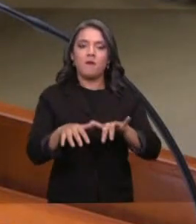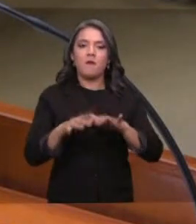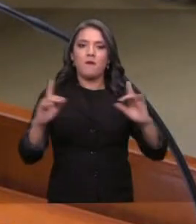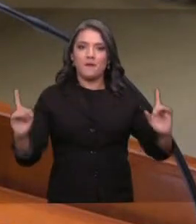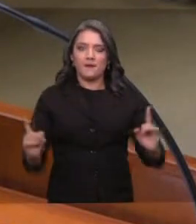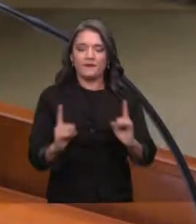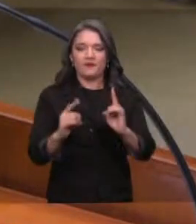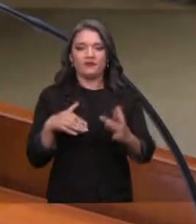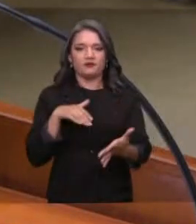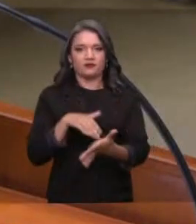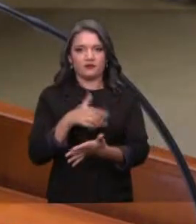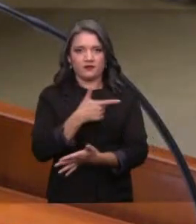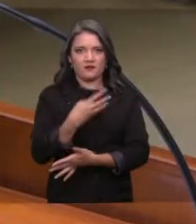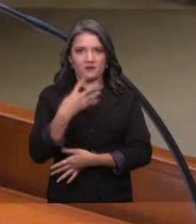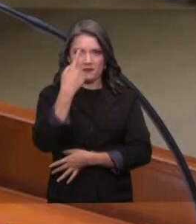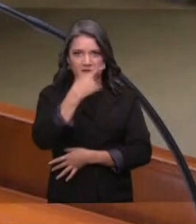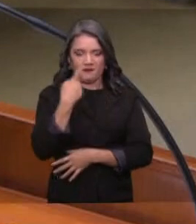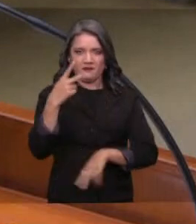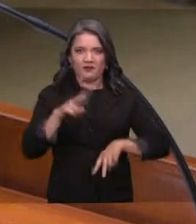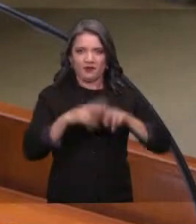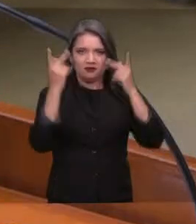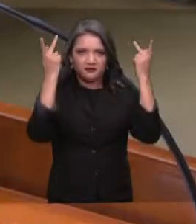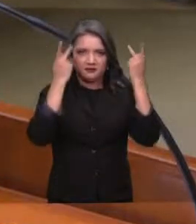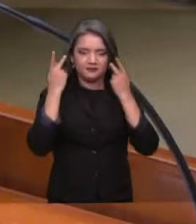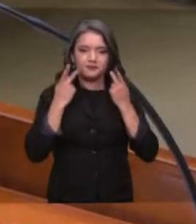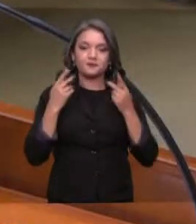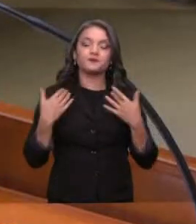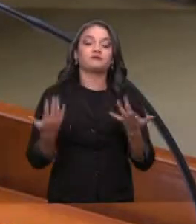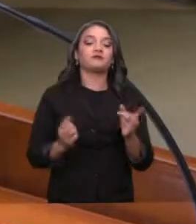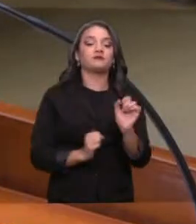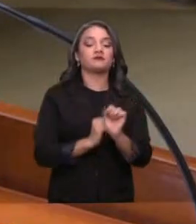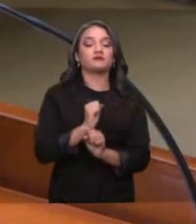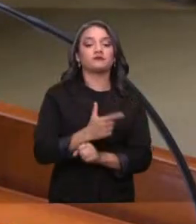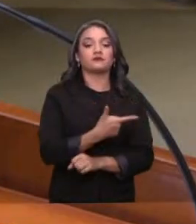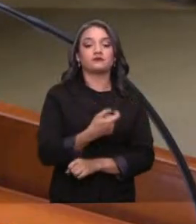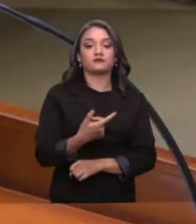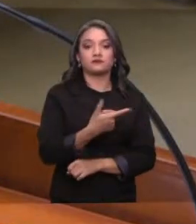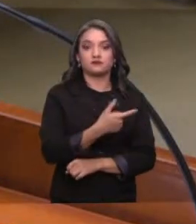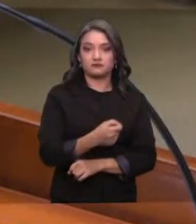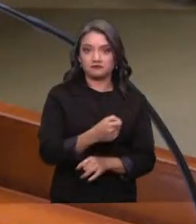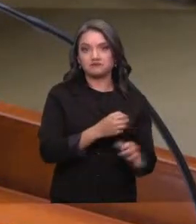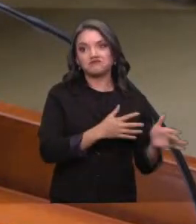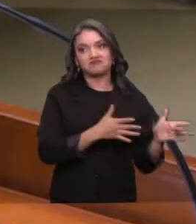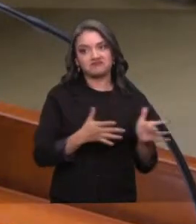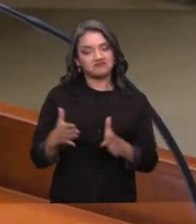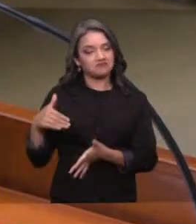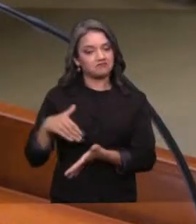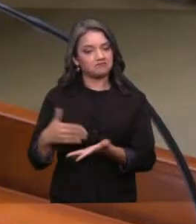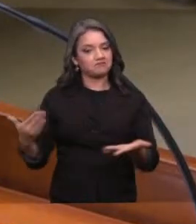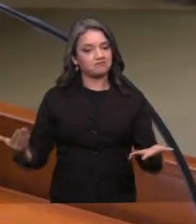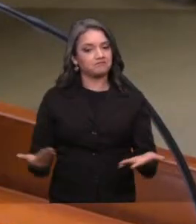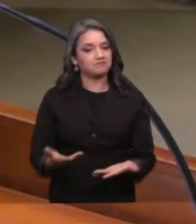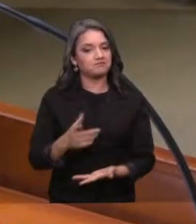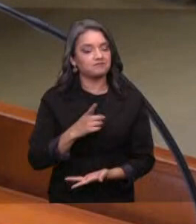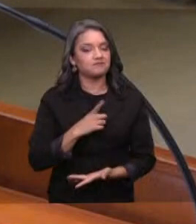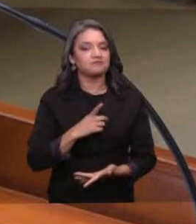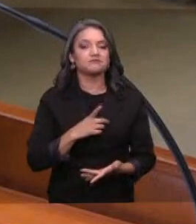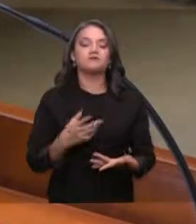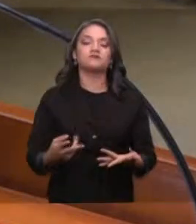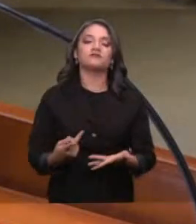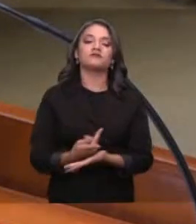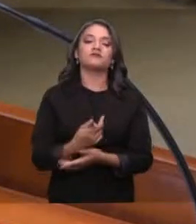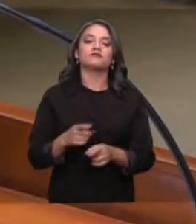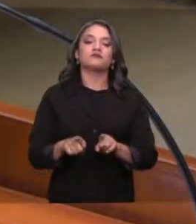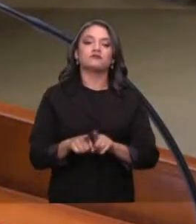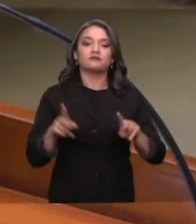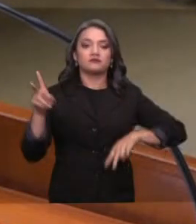custódia. E, desde 2020, é importante lembrarmos, esse entendimento consolidado por esta corte vem sendo estendido para